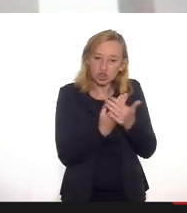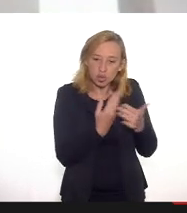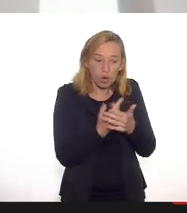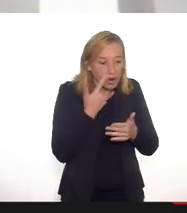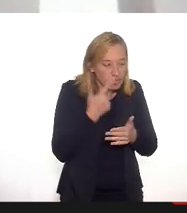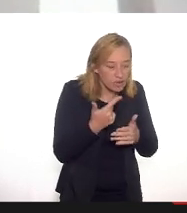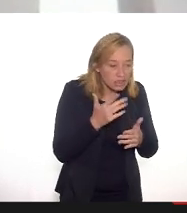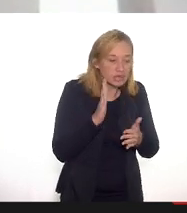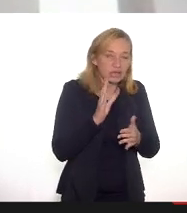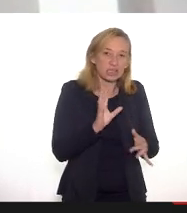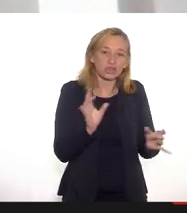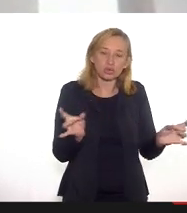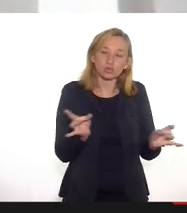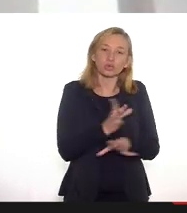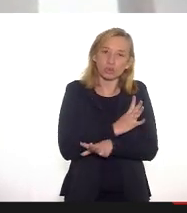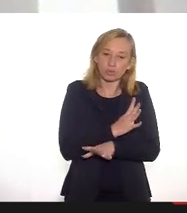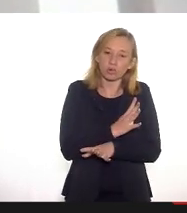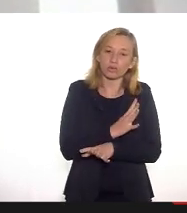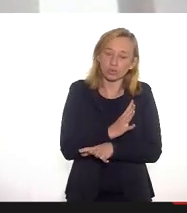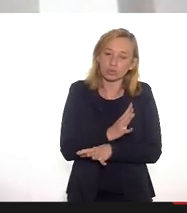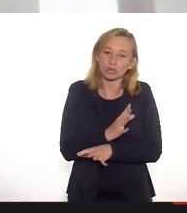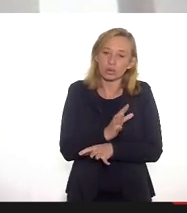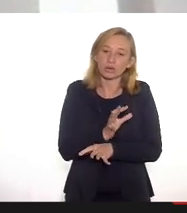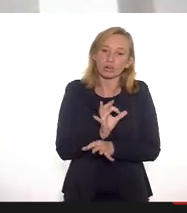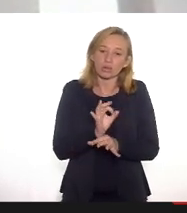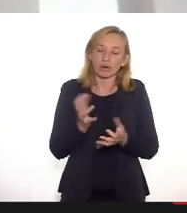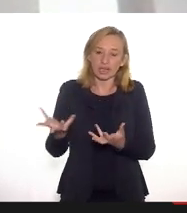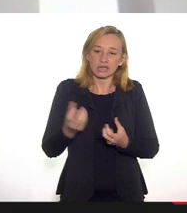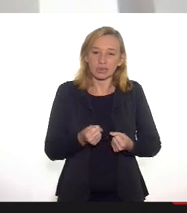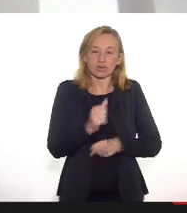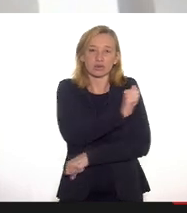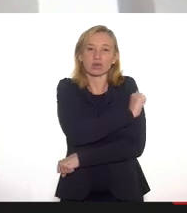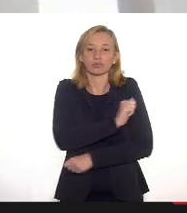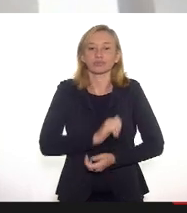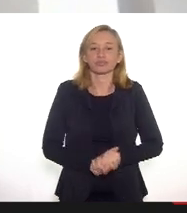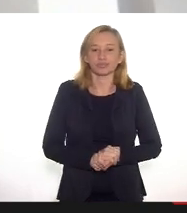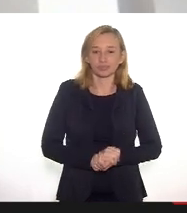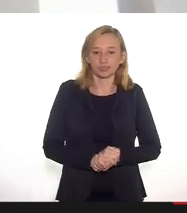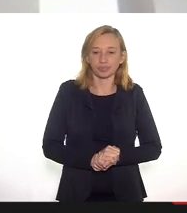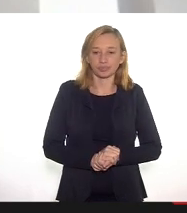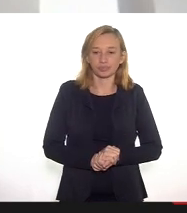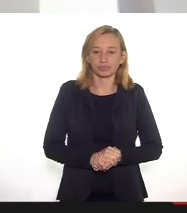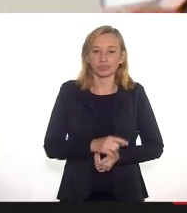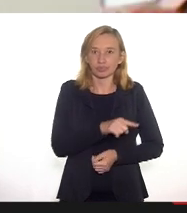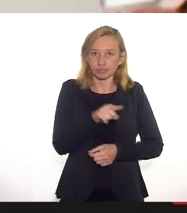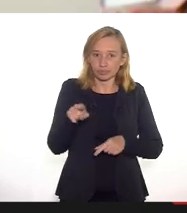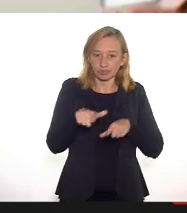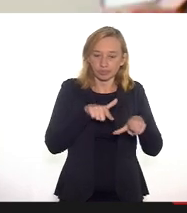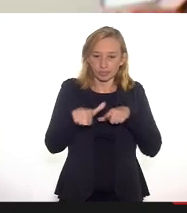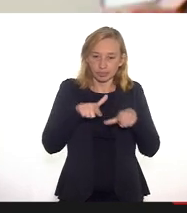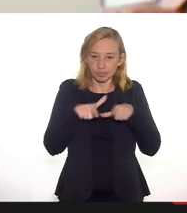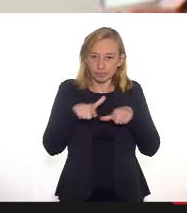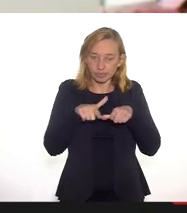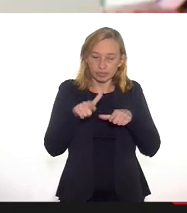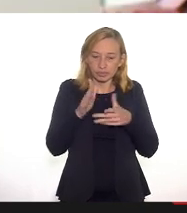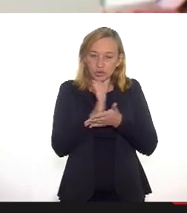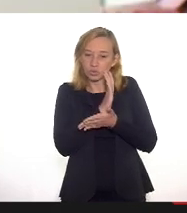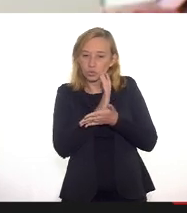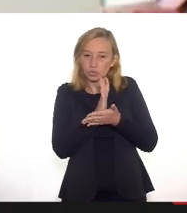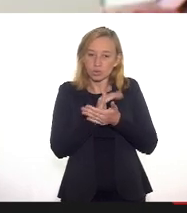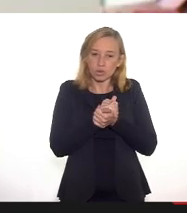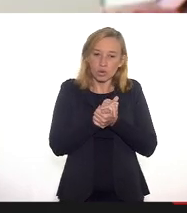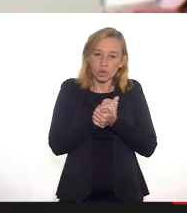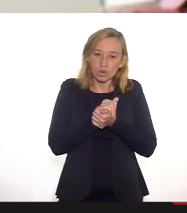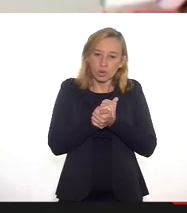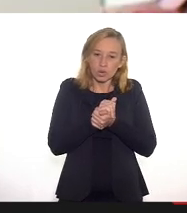nosso dever de casa, se cada uma está preparada para poder receber os alunos. Vocês trabalham com